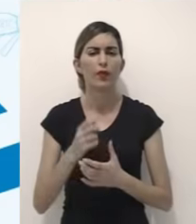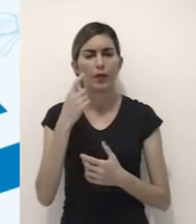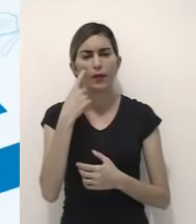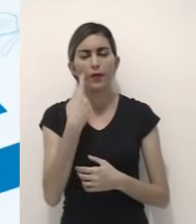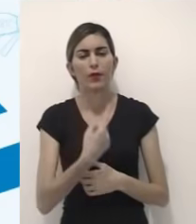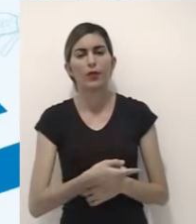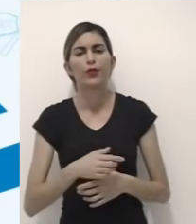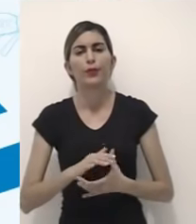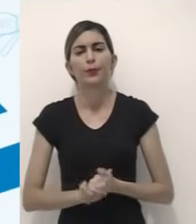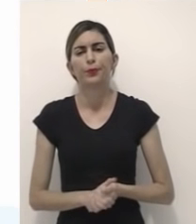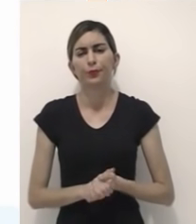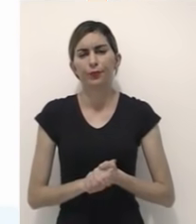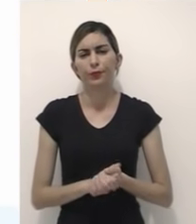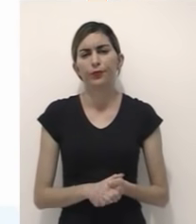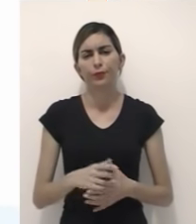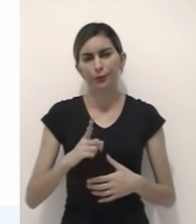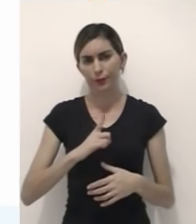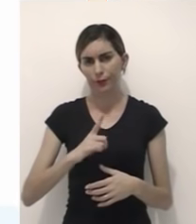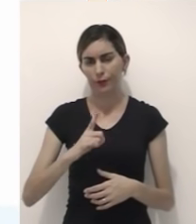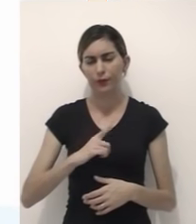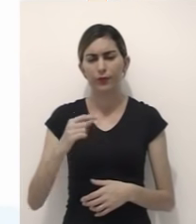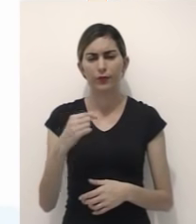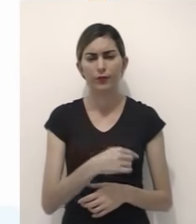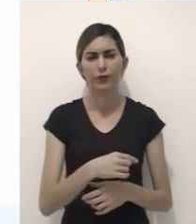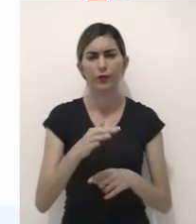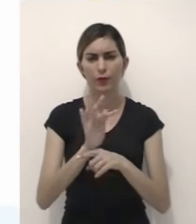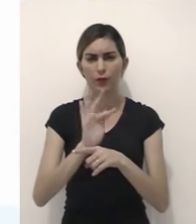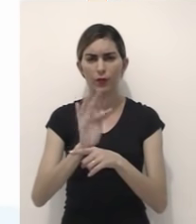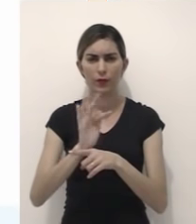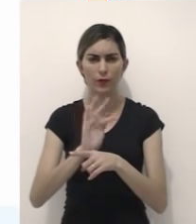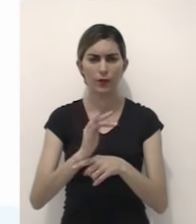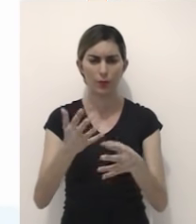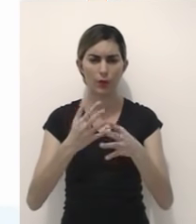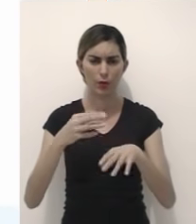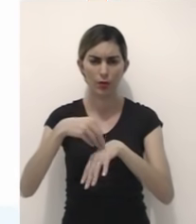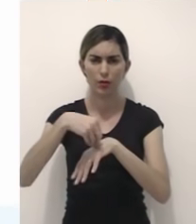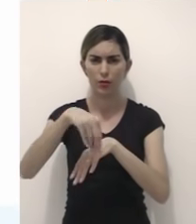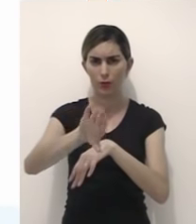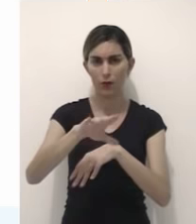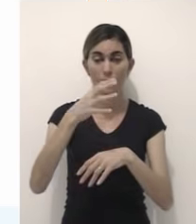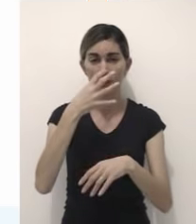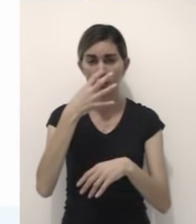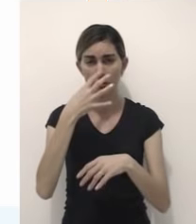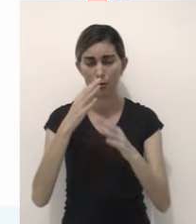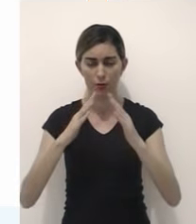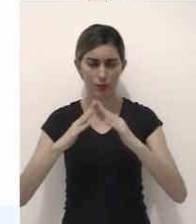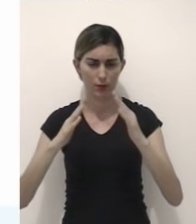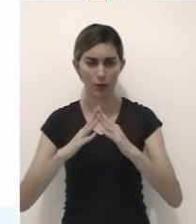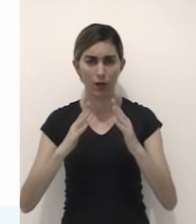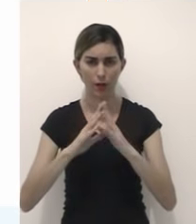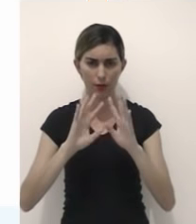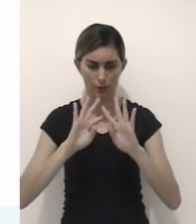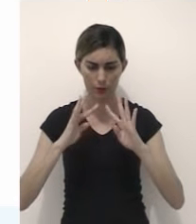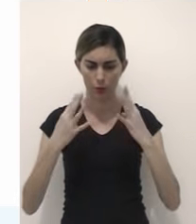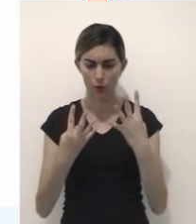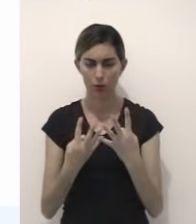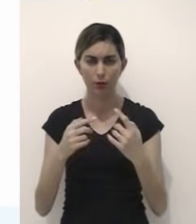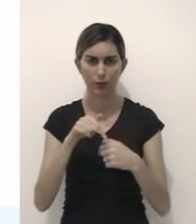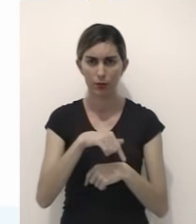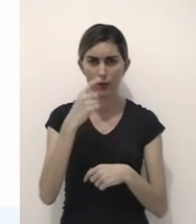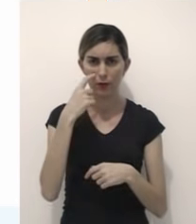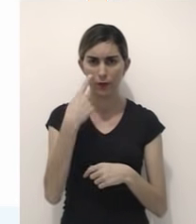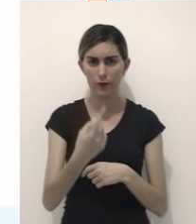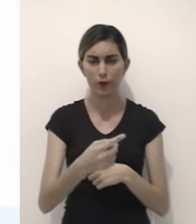cientistas. Vejam na imagem. Nós temos aí um filme que eu quero indicar para que vocês assistam em casa nessa